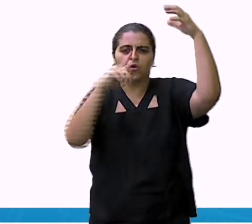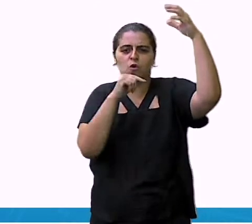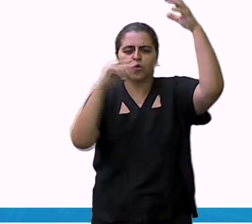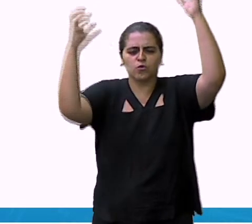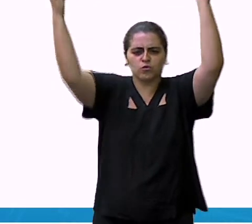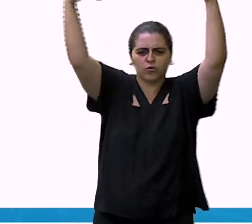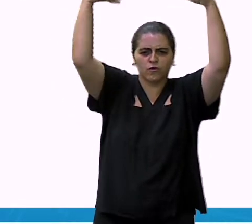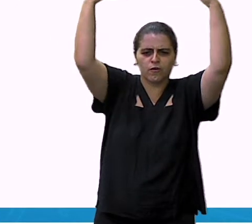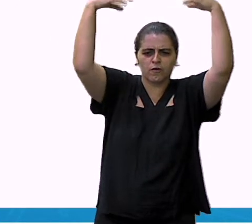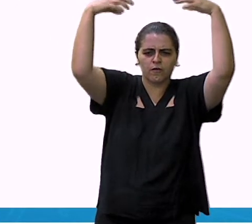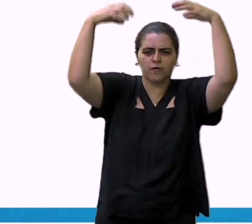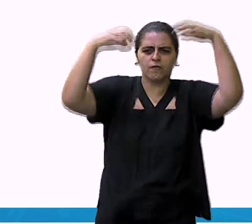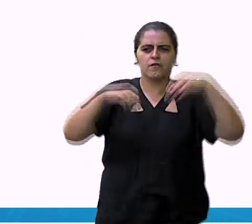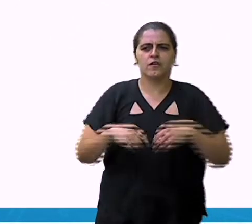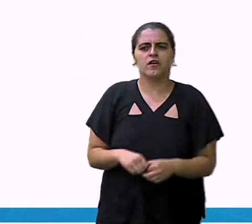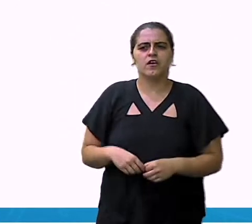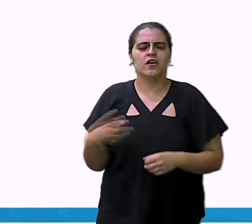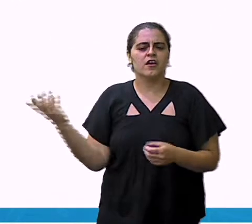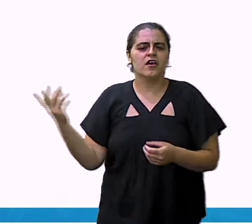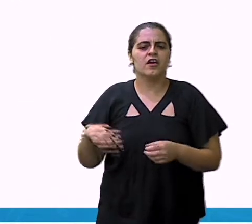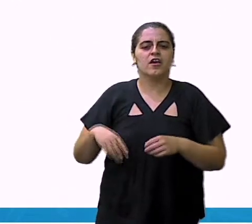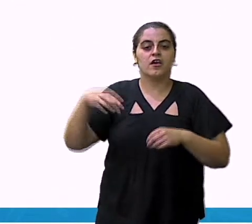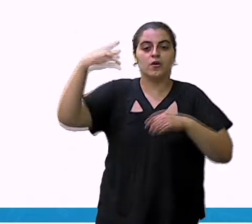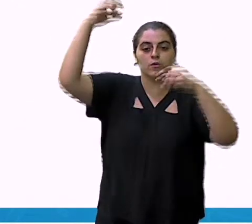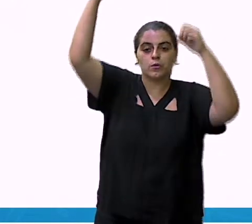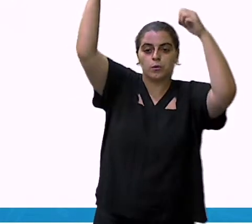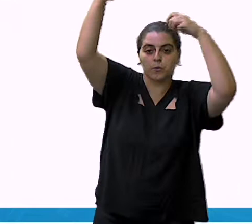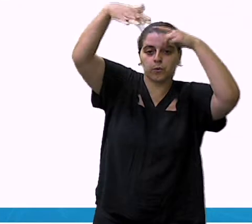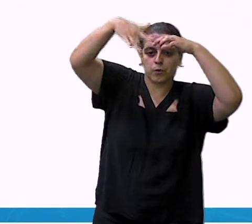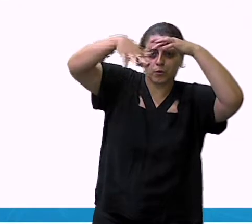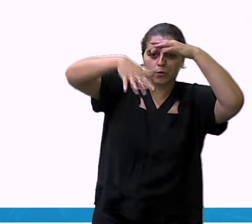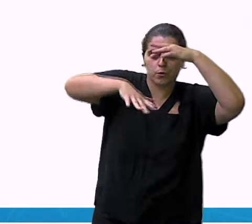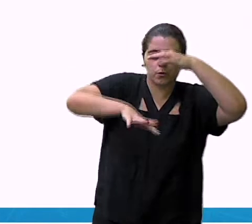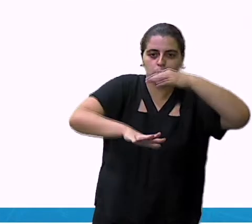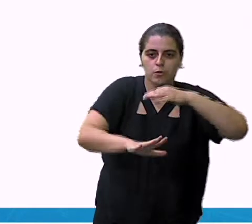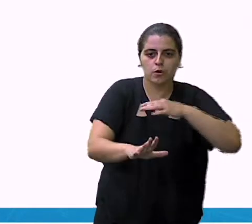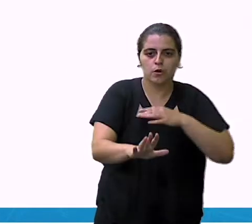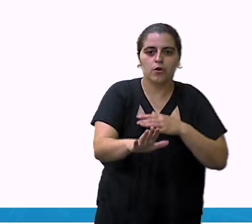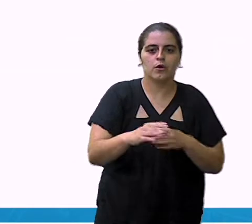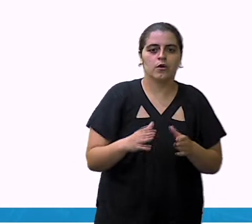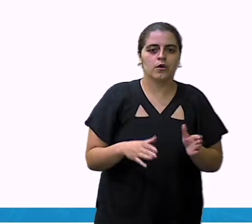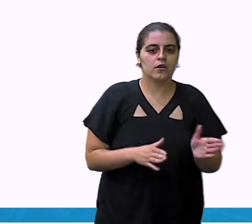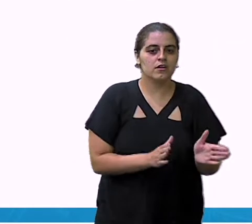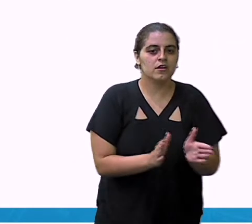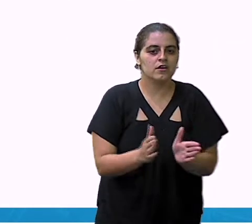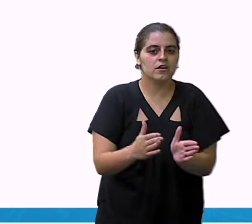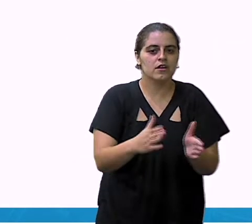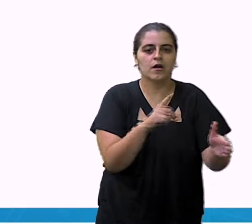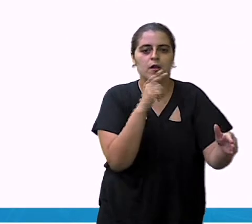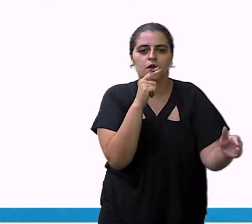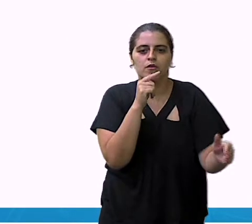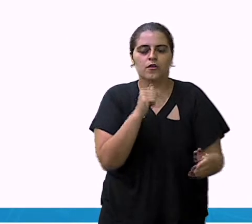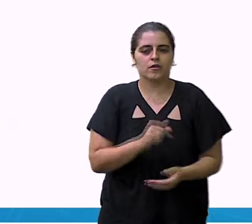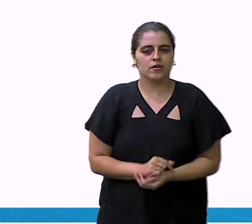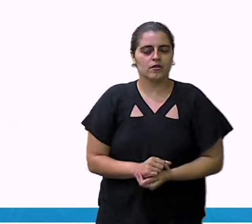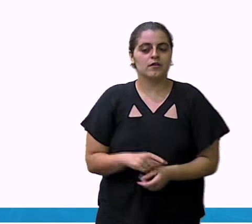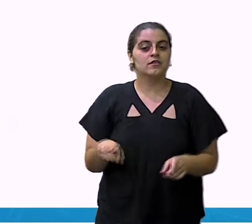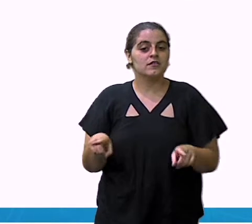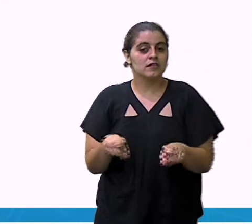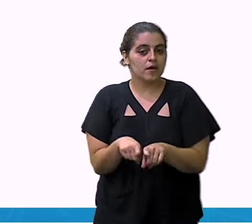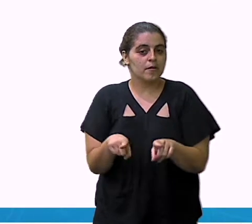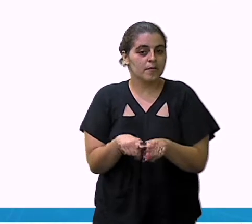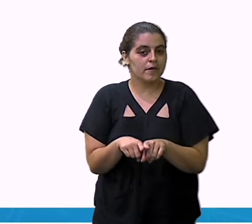assim, choveu lá na cabeceira e aí surgiu um rio. Então, a chuva também é